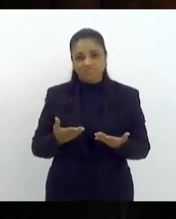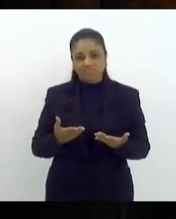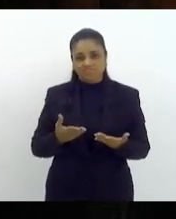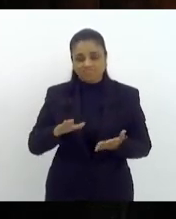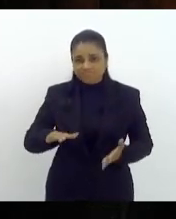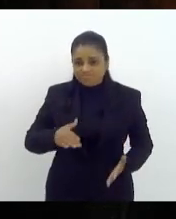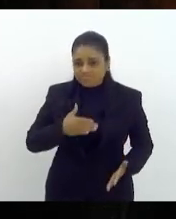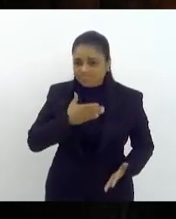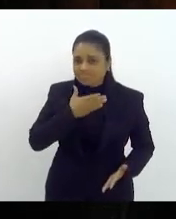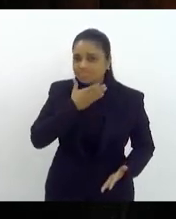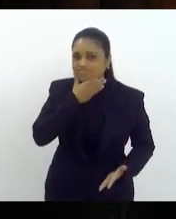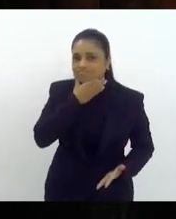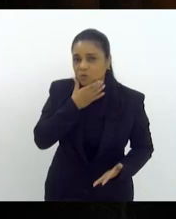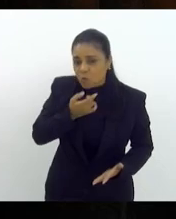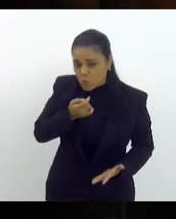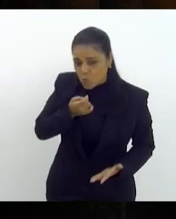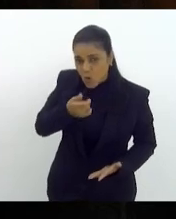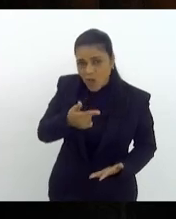precipício